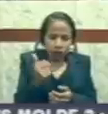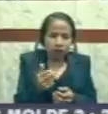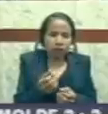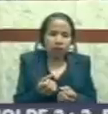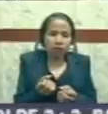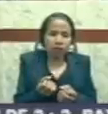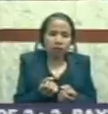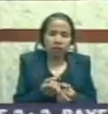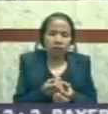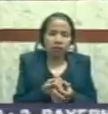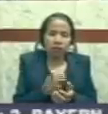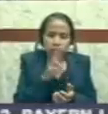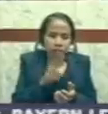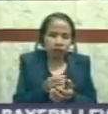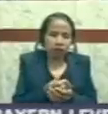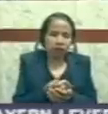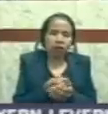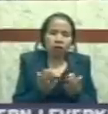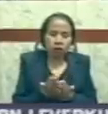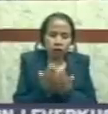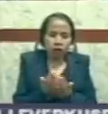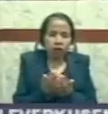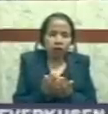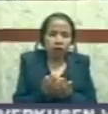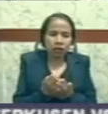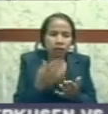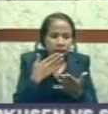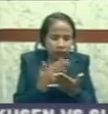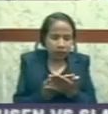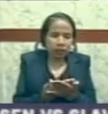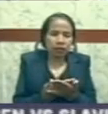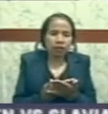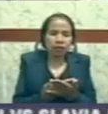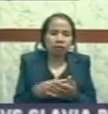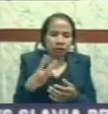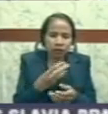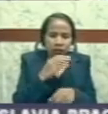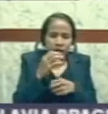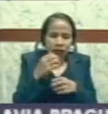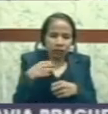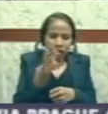Nusa ma fatin da basic ne, ita lahare ro ne beke adequado diak ba ita.